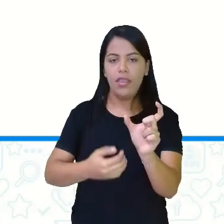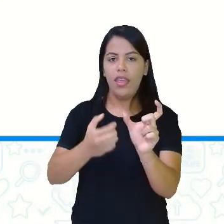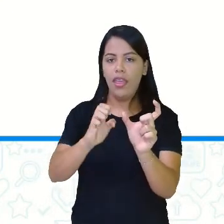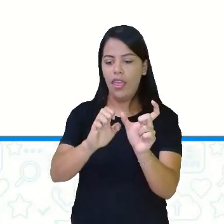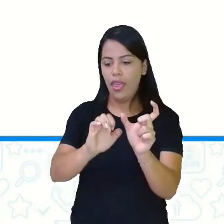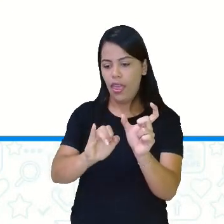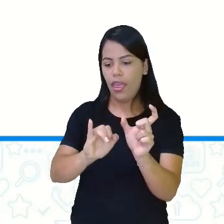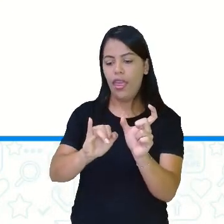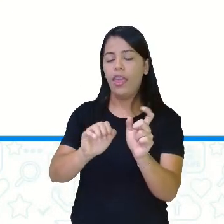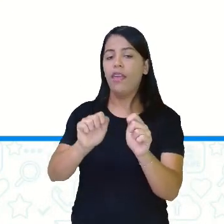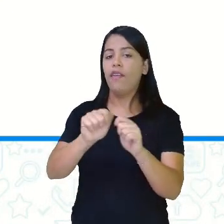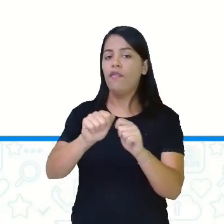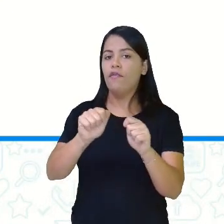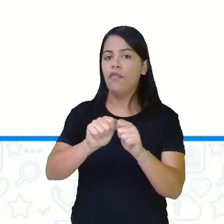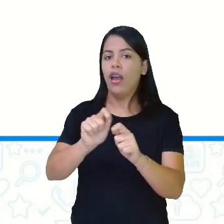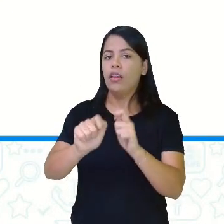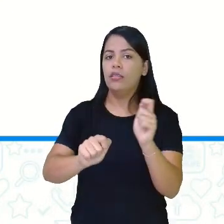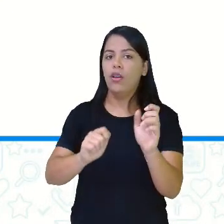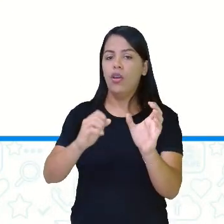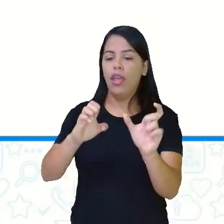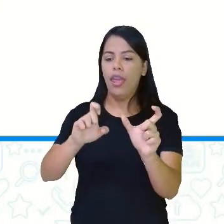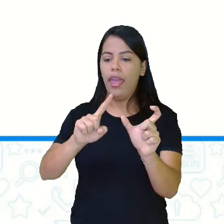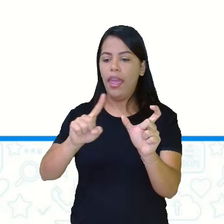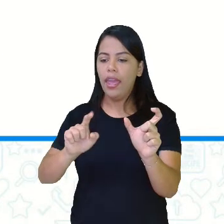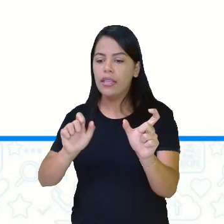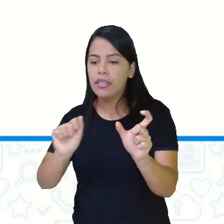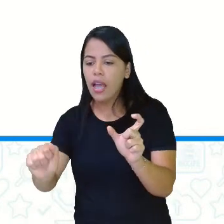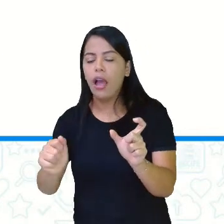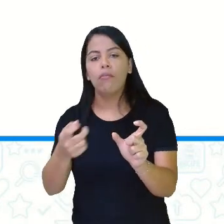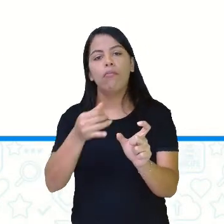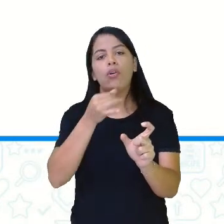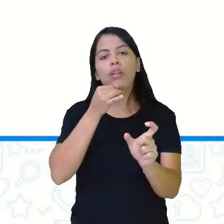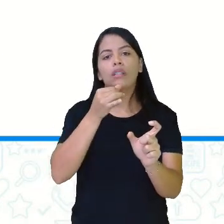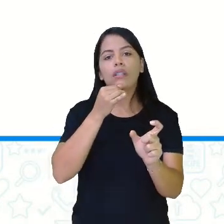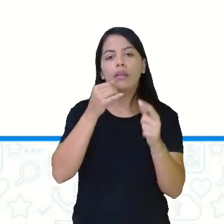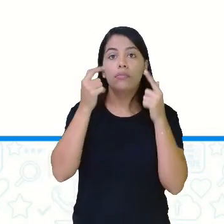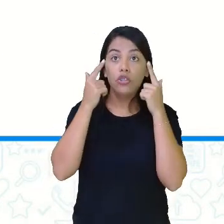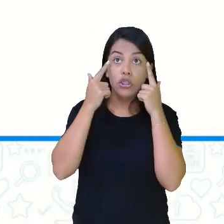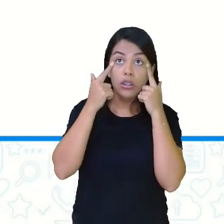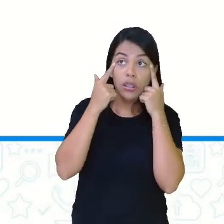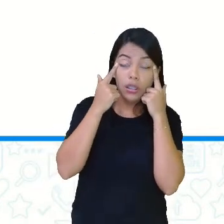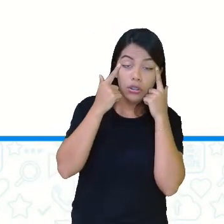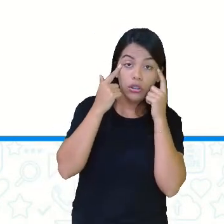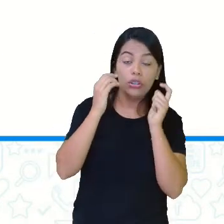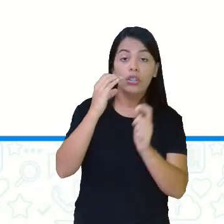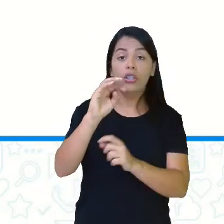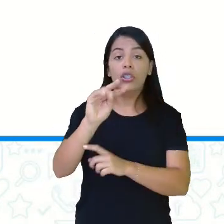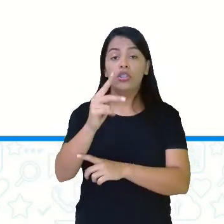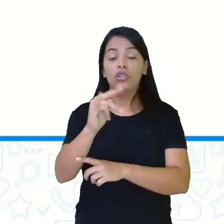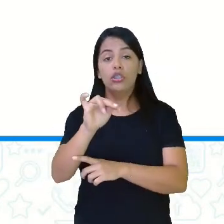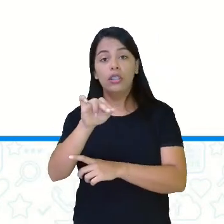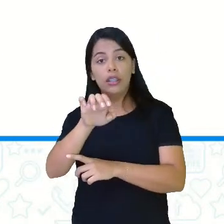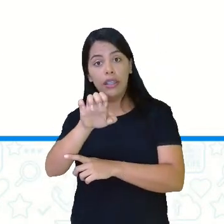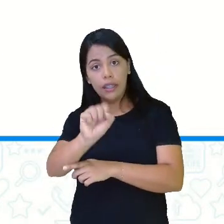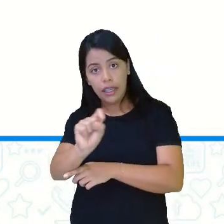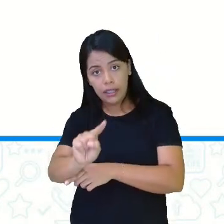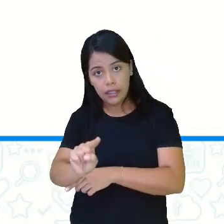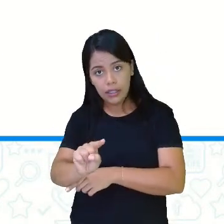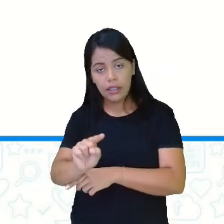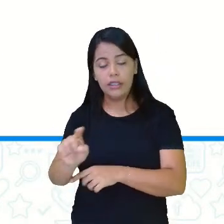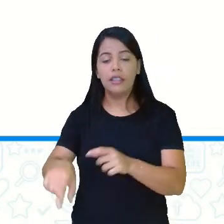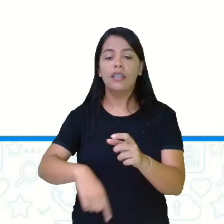a terminação esa. Exemplo, chinês, chinesa,